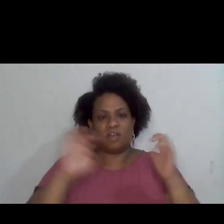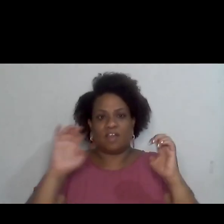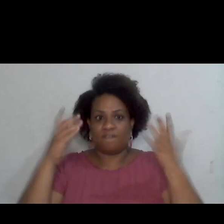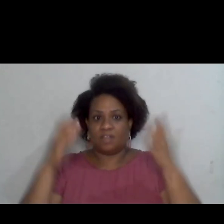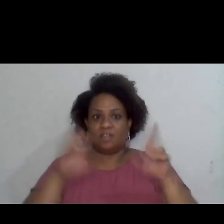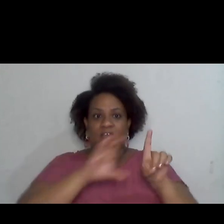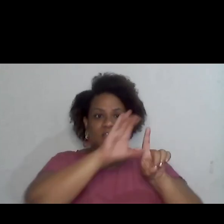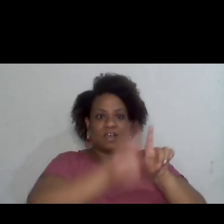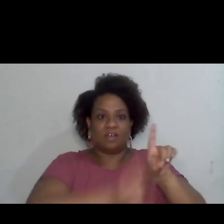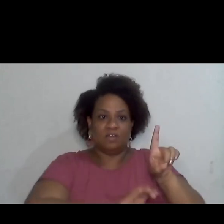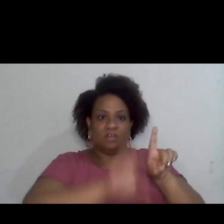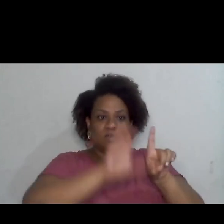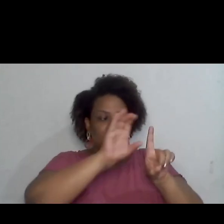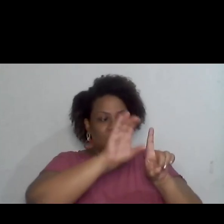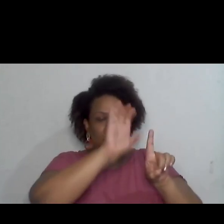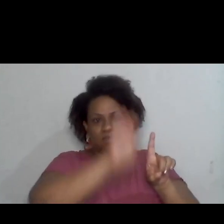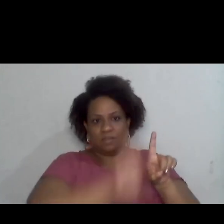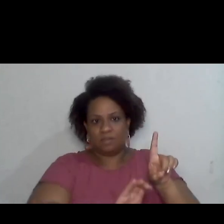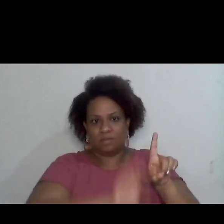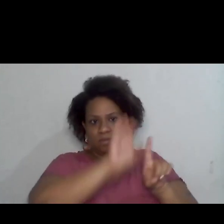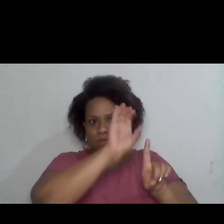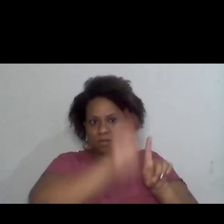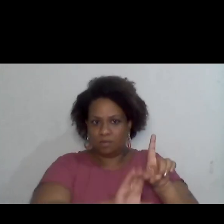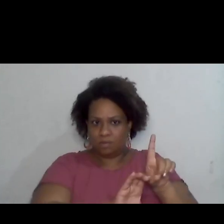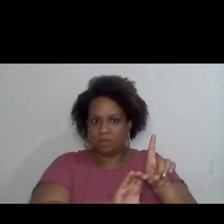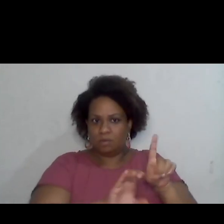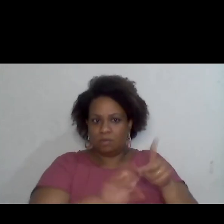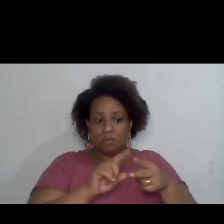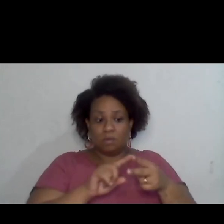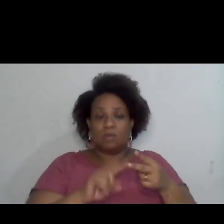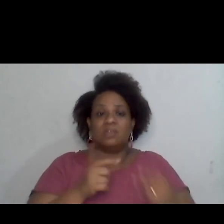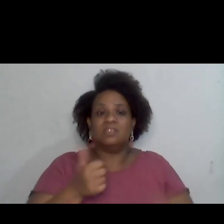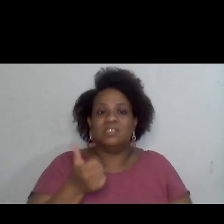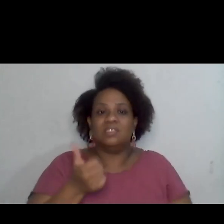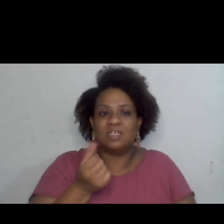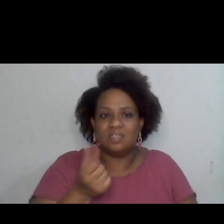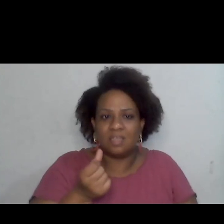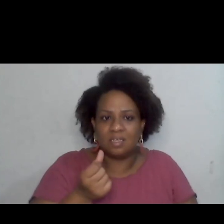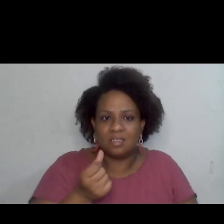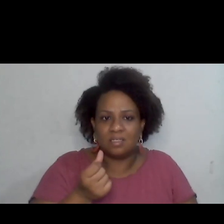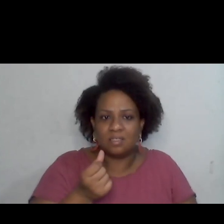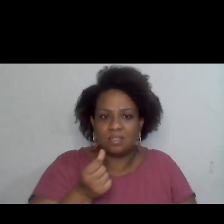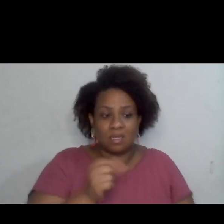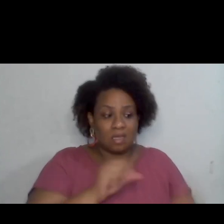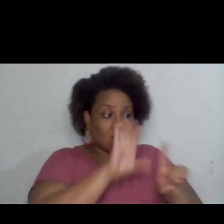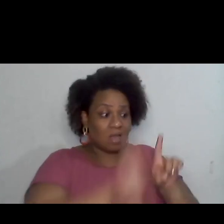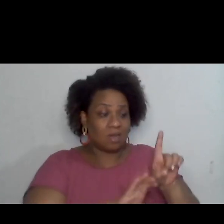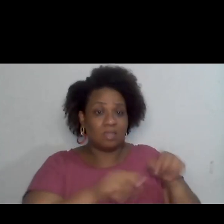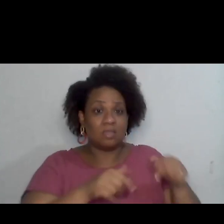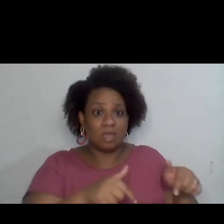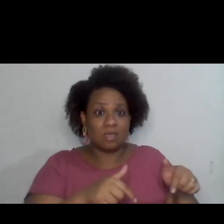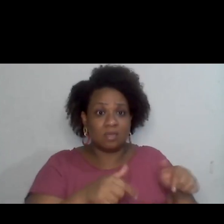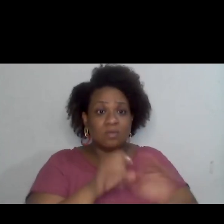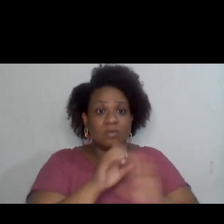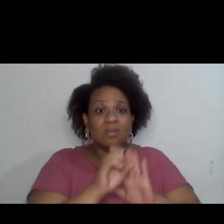edital das ações continuadas e dos eventos calendarizados foi de 2016. As ações calendarizadas foram um edital de 2016